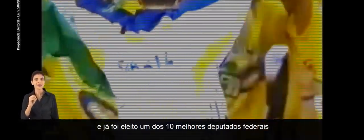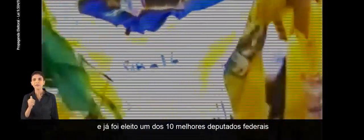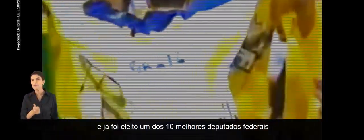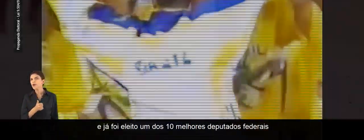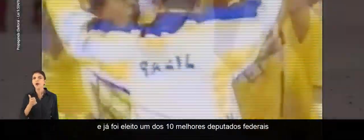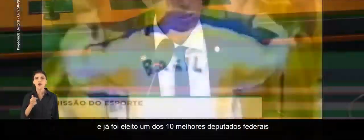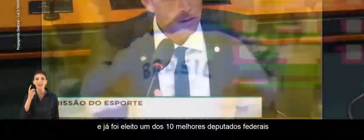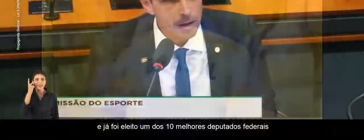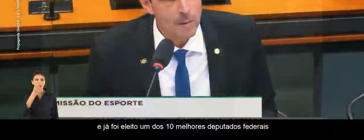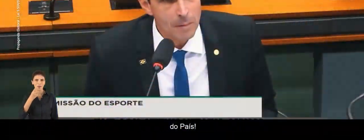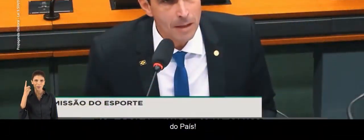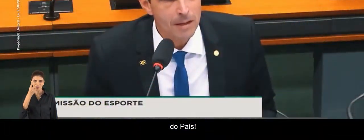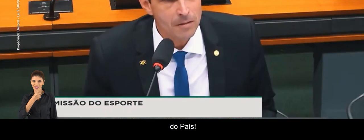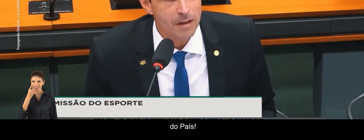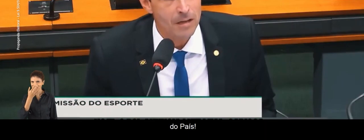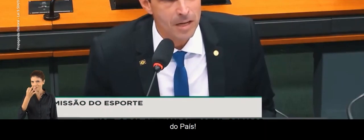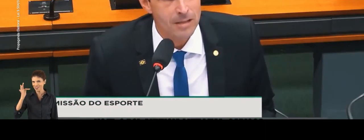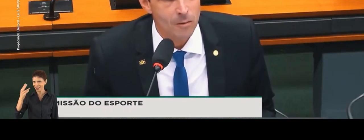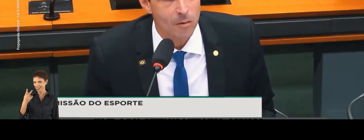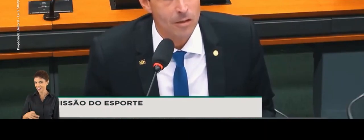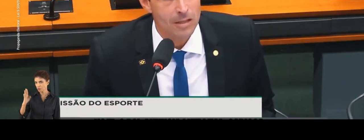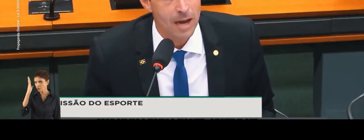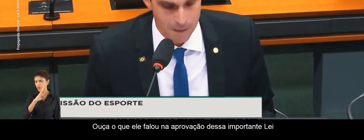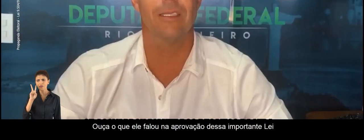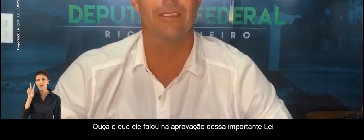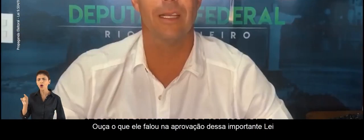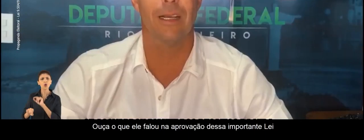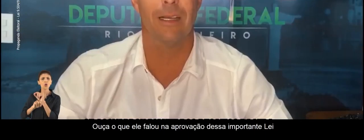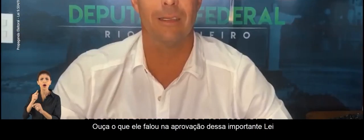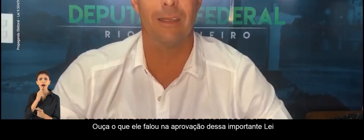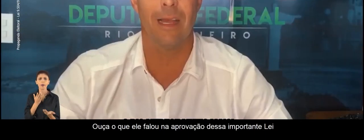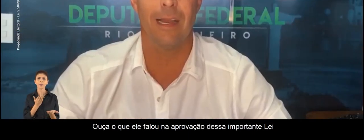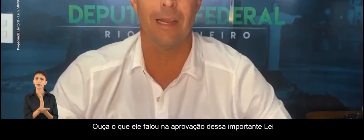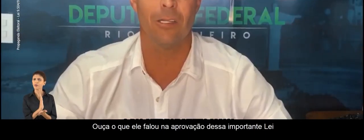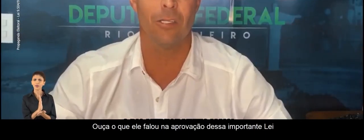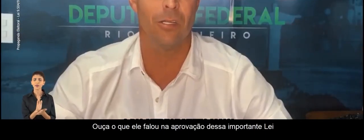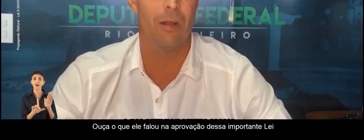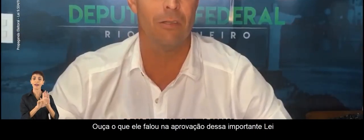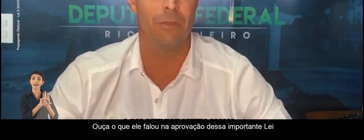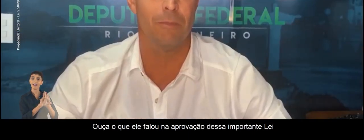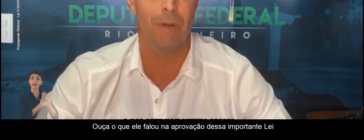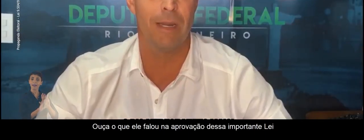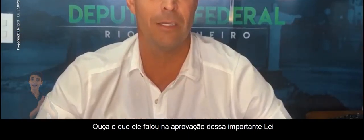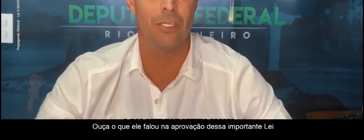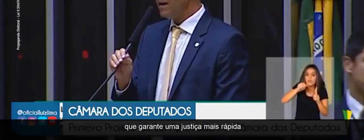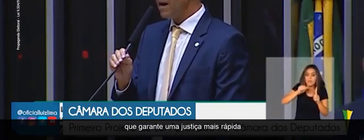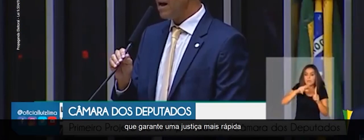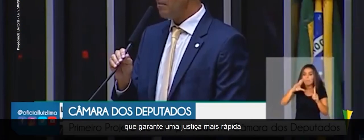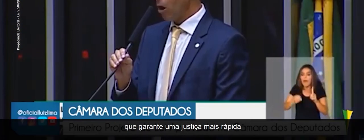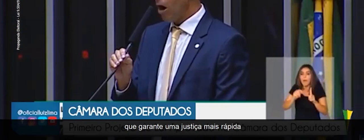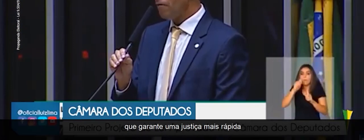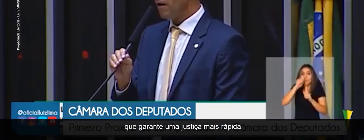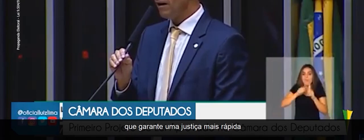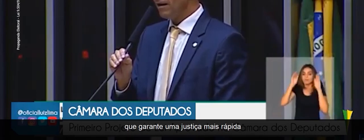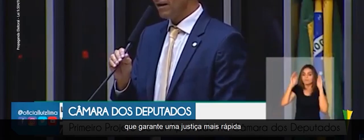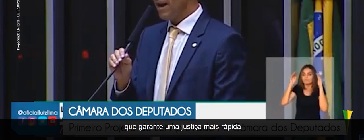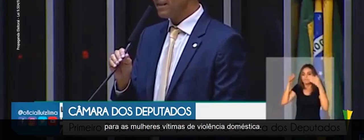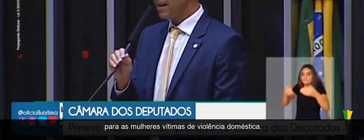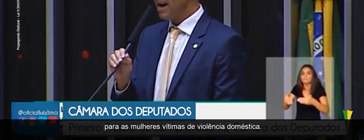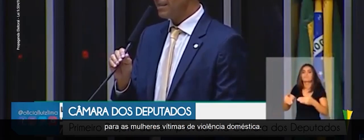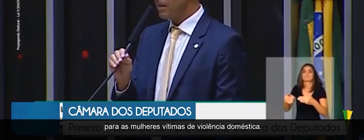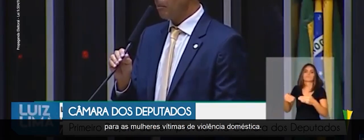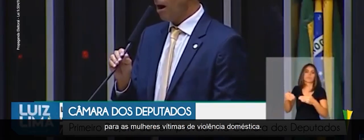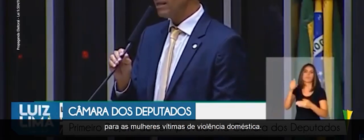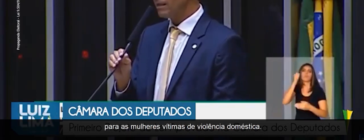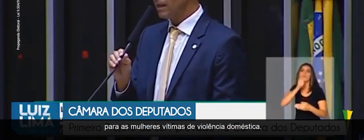10 melhores deputados federais do país. Ouço o que ele falou na aprovação dessa importante lei que garante uma justiça mais rápida